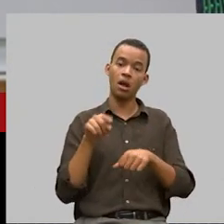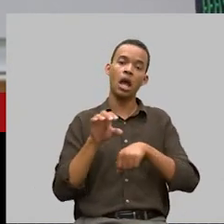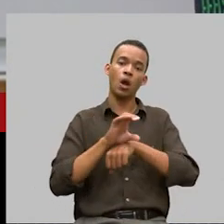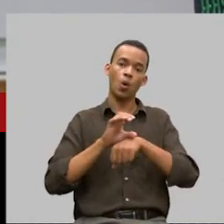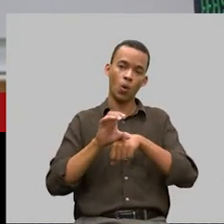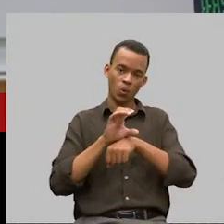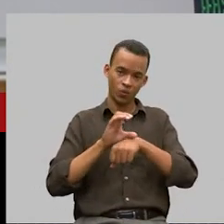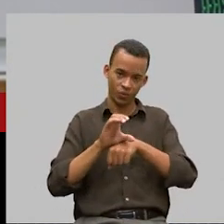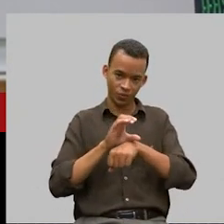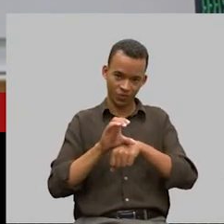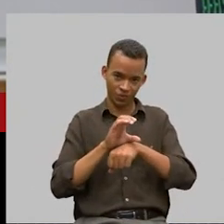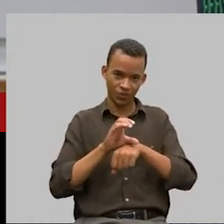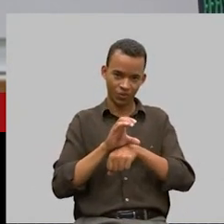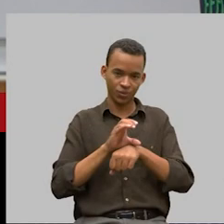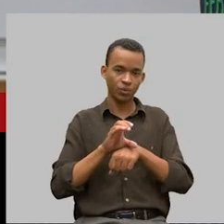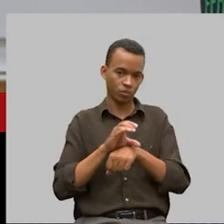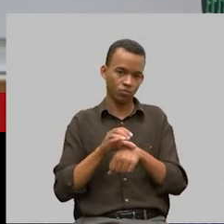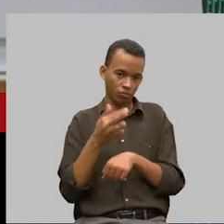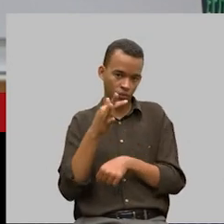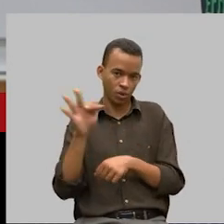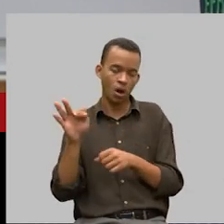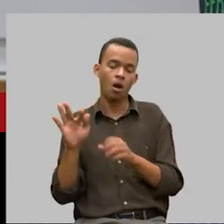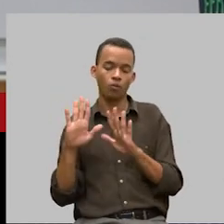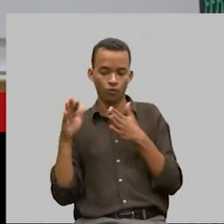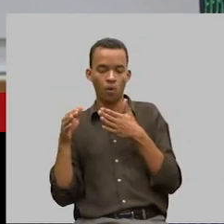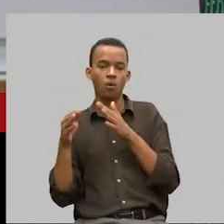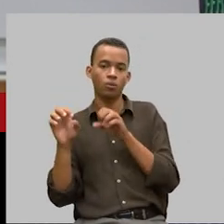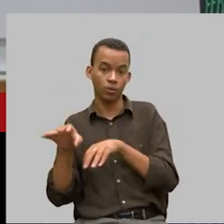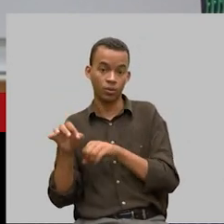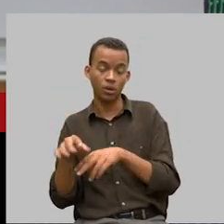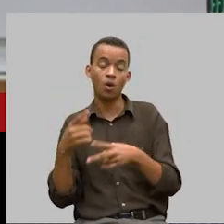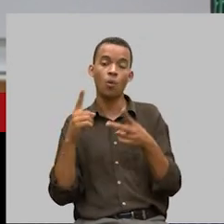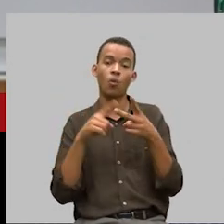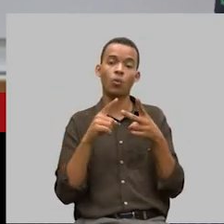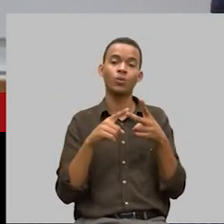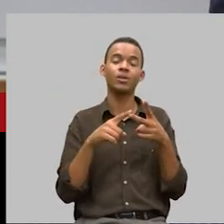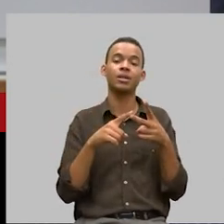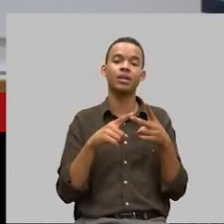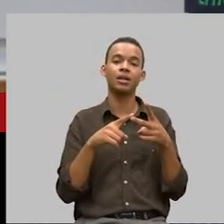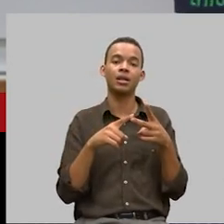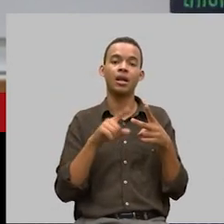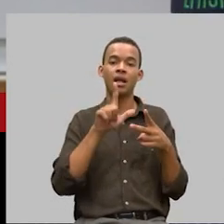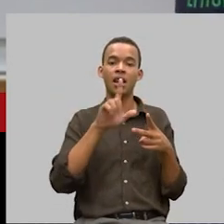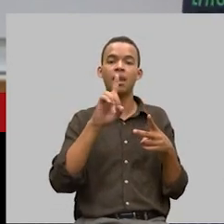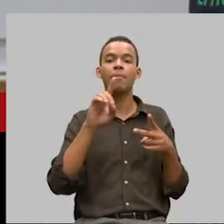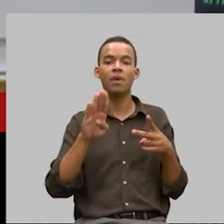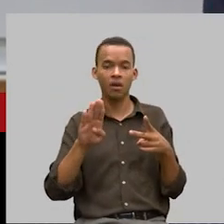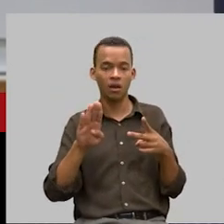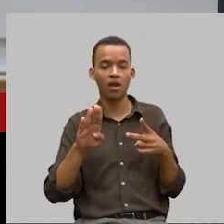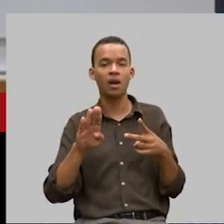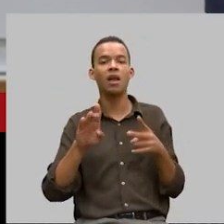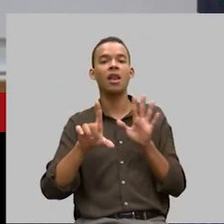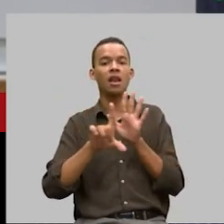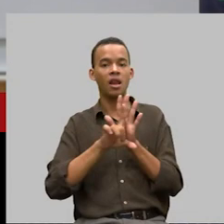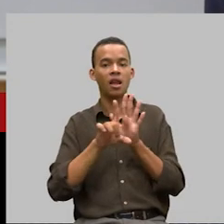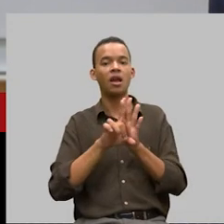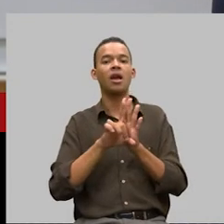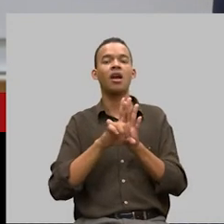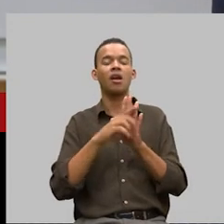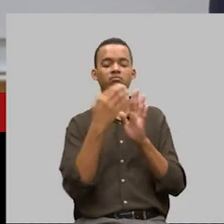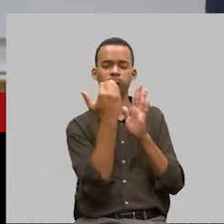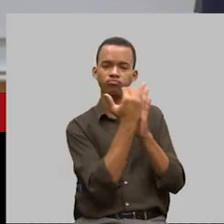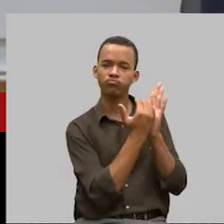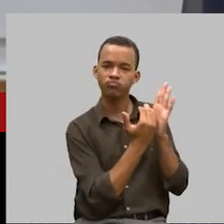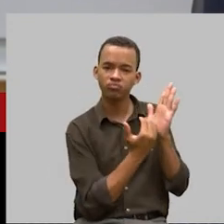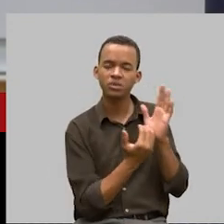sobre educação a segunda é a LDB é a lei de diretrizes e bases da Educação Nacional que fala sobre